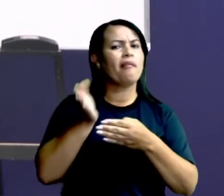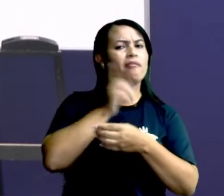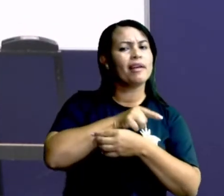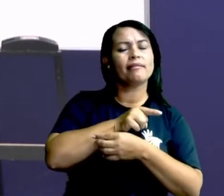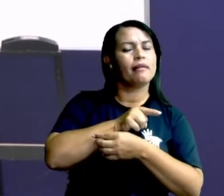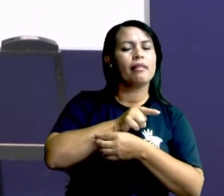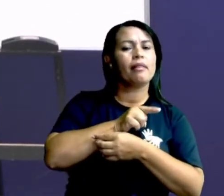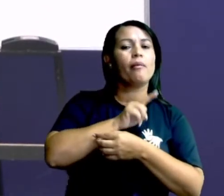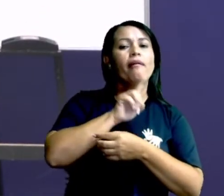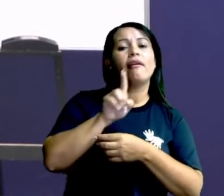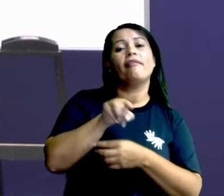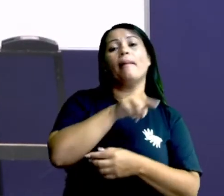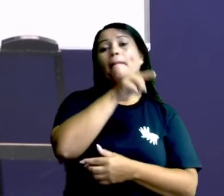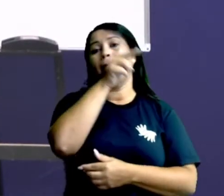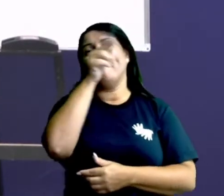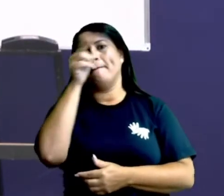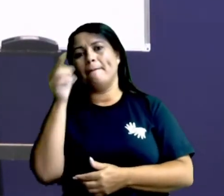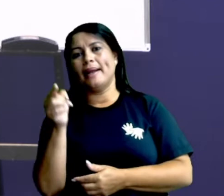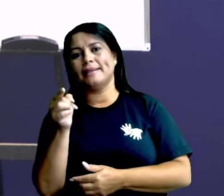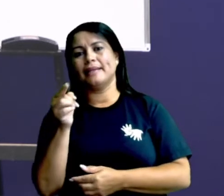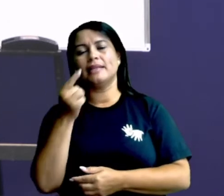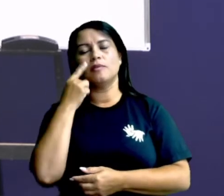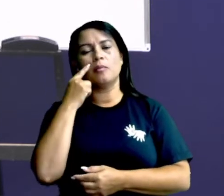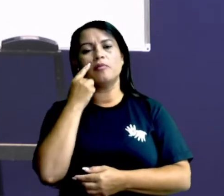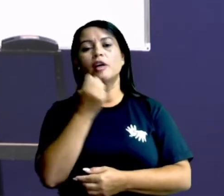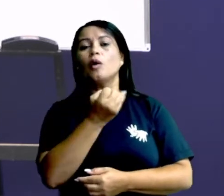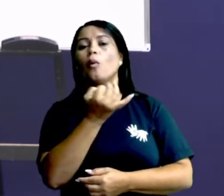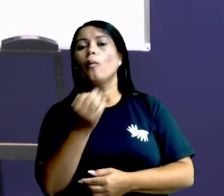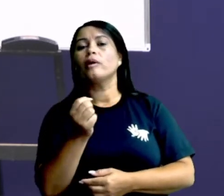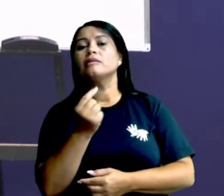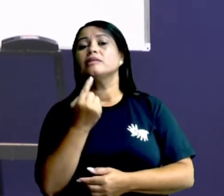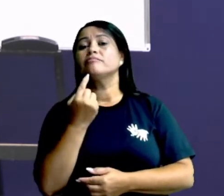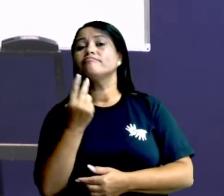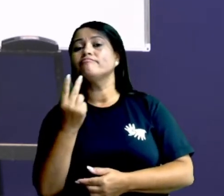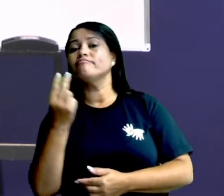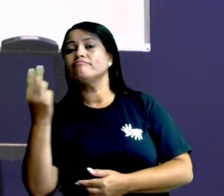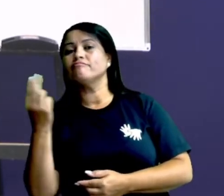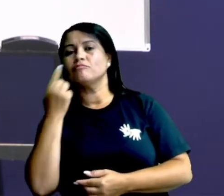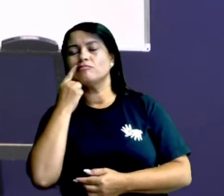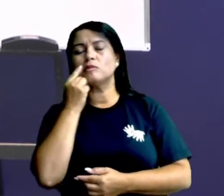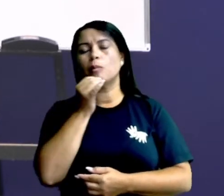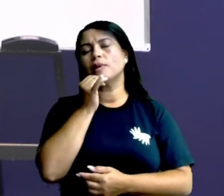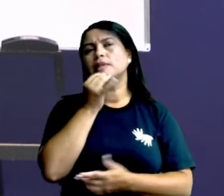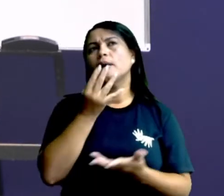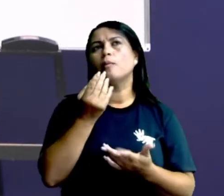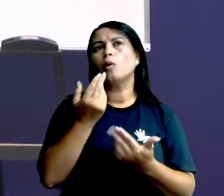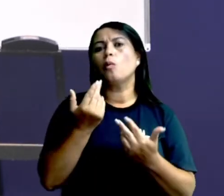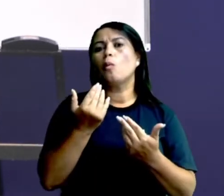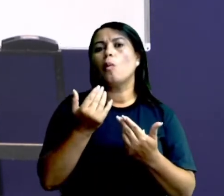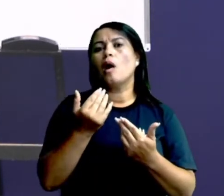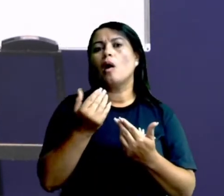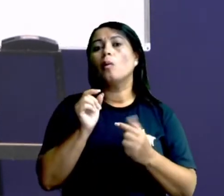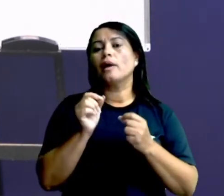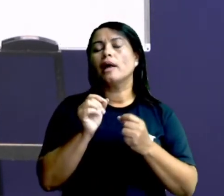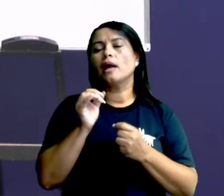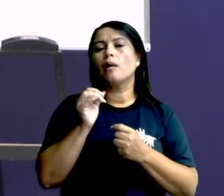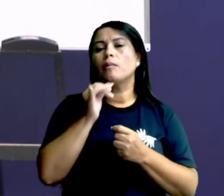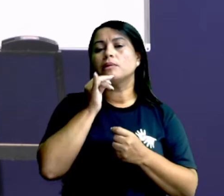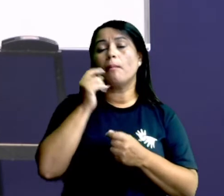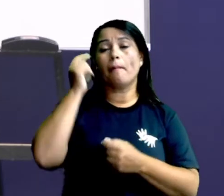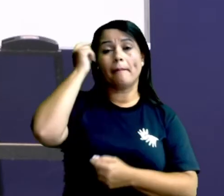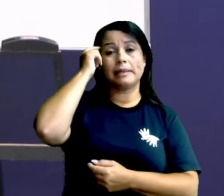A gente vai levar ela para trás, percorrendo as casas decimais. É como se a gente fizesse simplesmente na